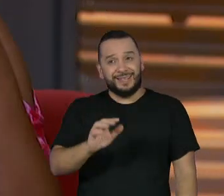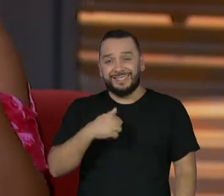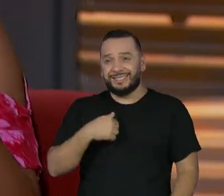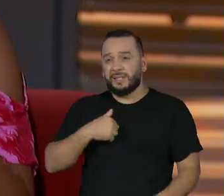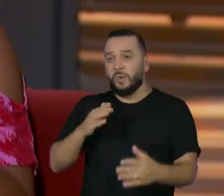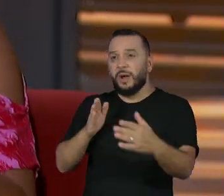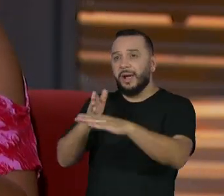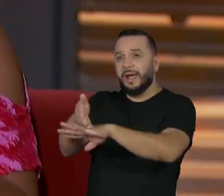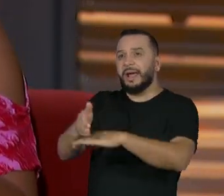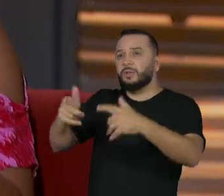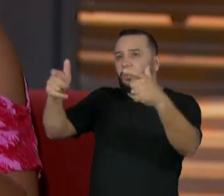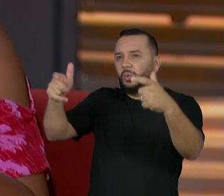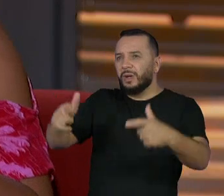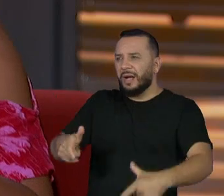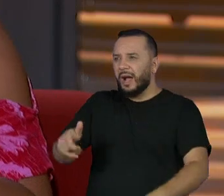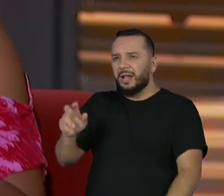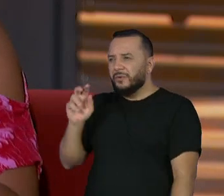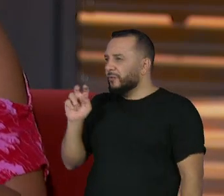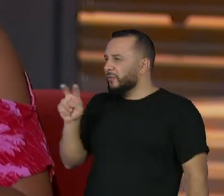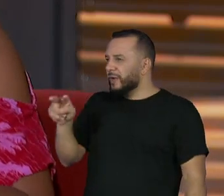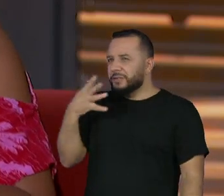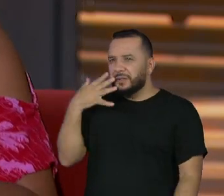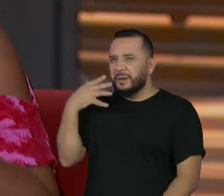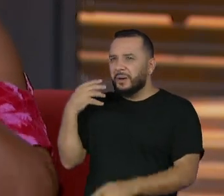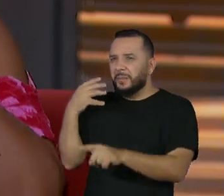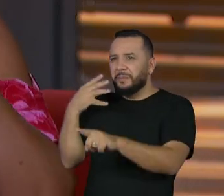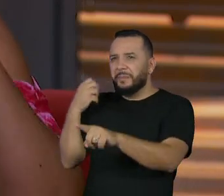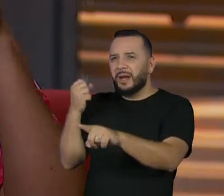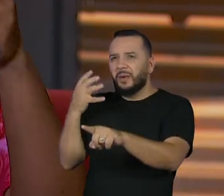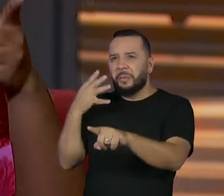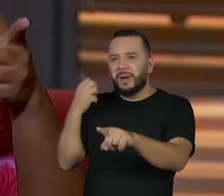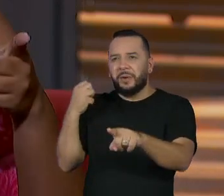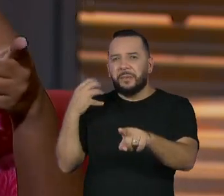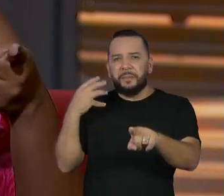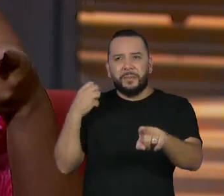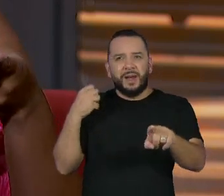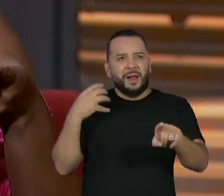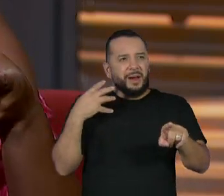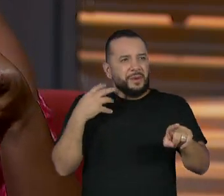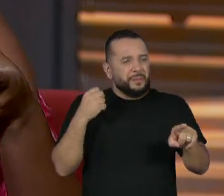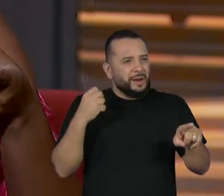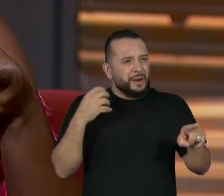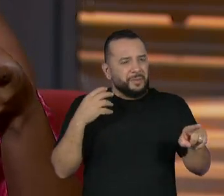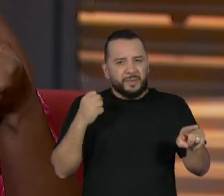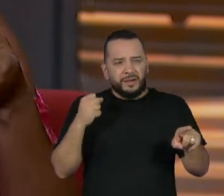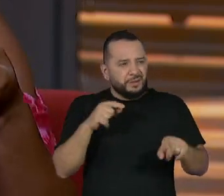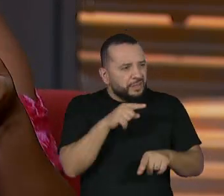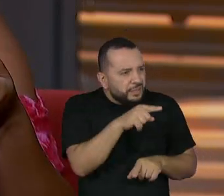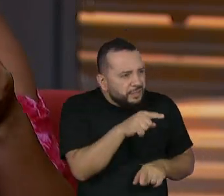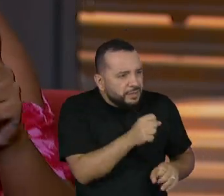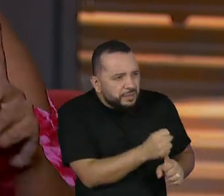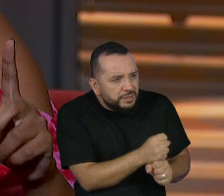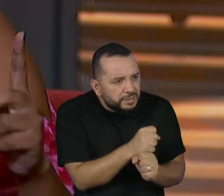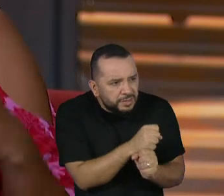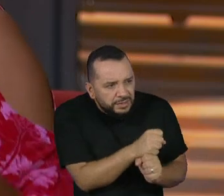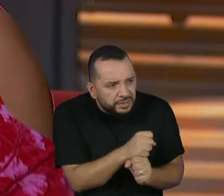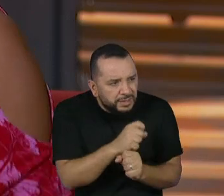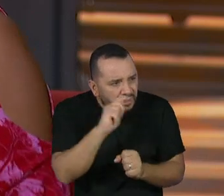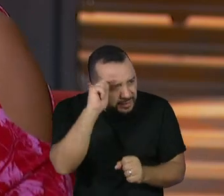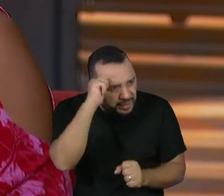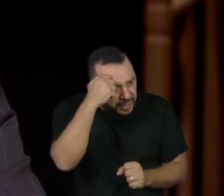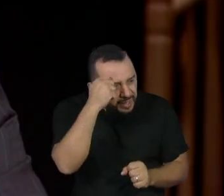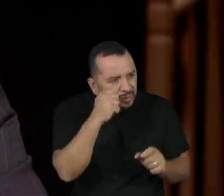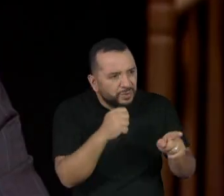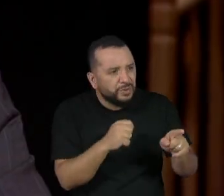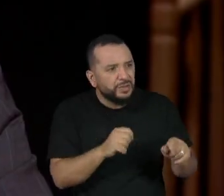e eu não me vejo onde eu estou, né, como aluna, mas eu me vejo num espaço de servidão, de trabalho, eu fico, será que esse lugar